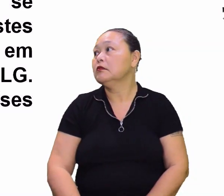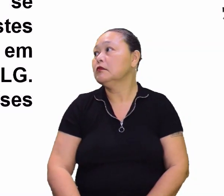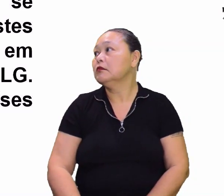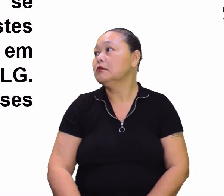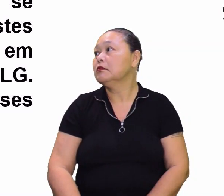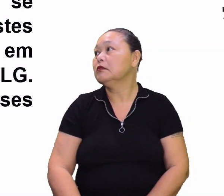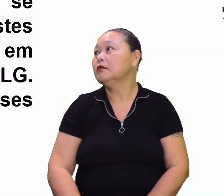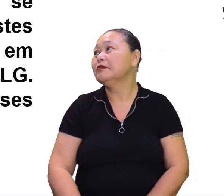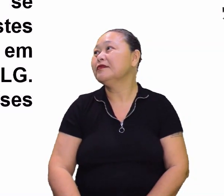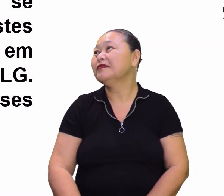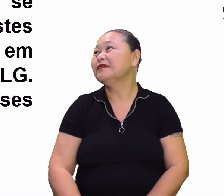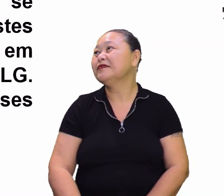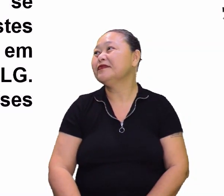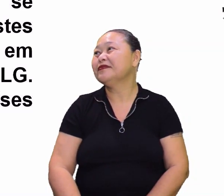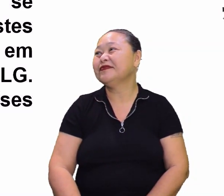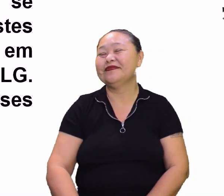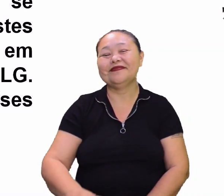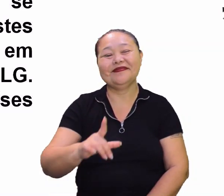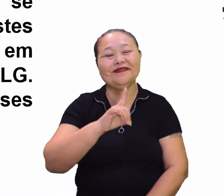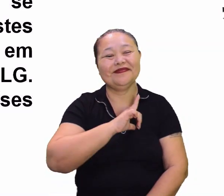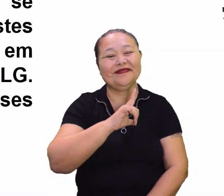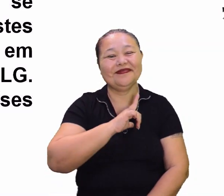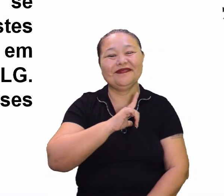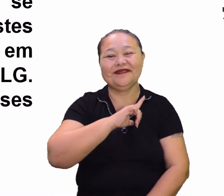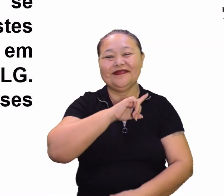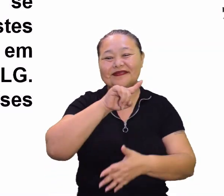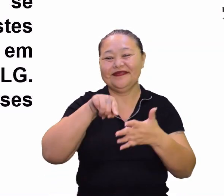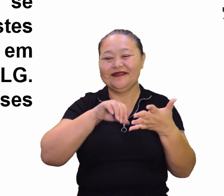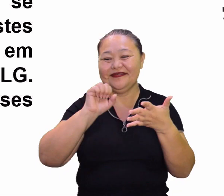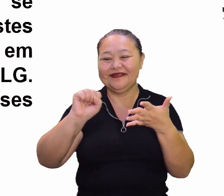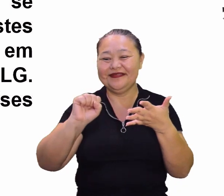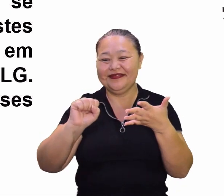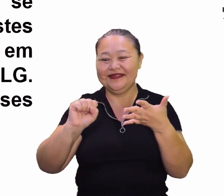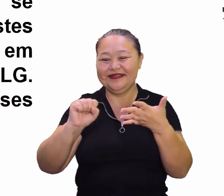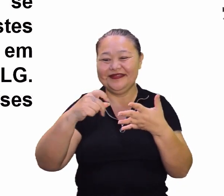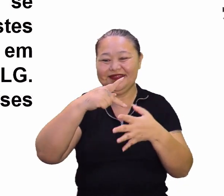É um dos 8 tigres asiáticos.